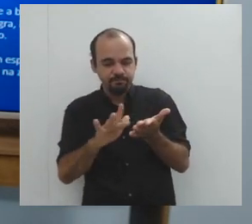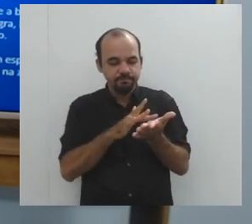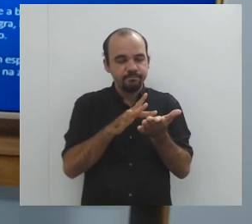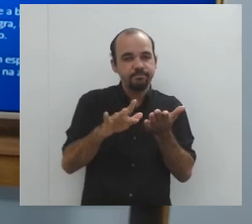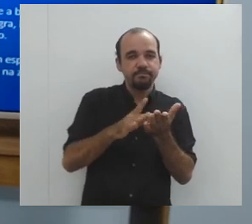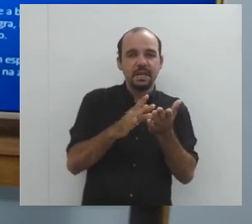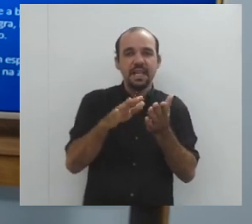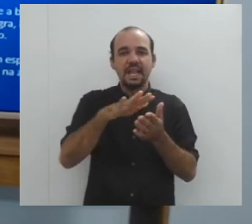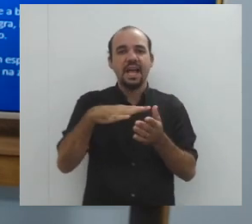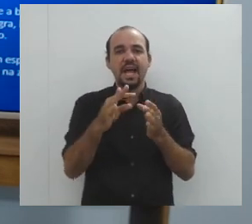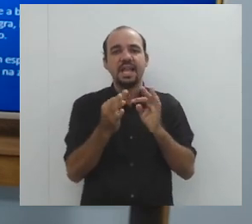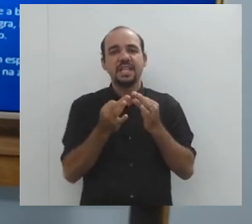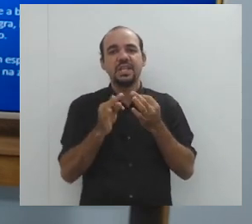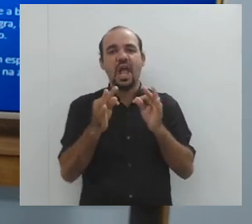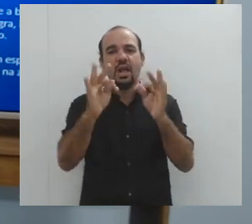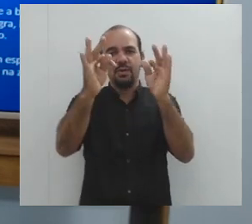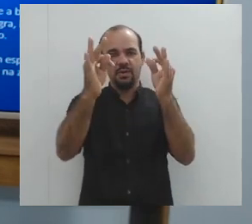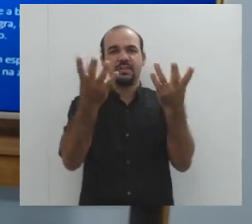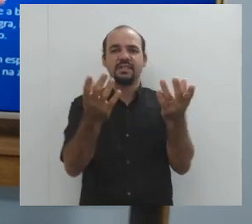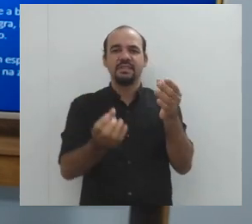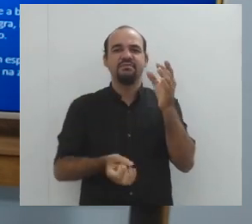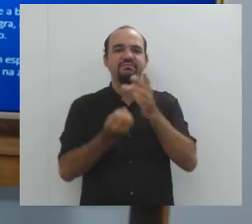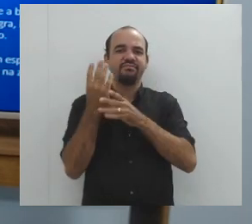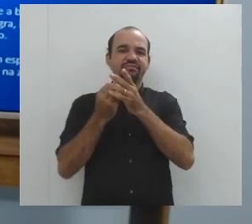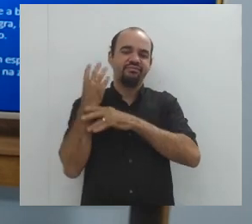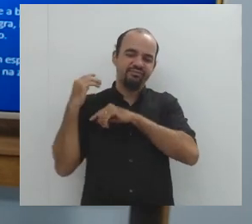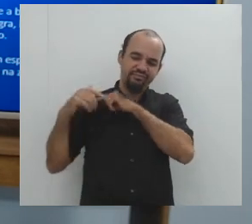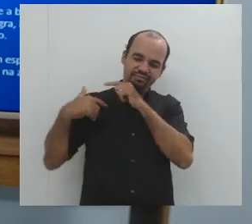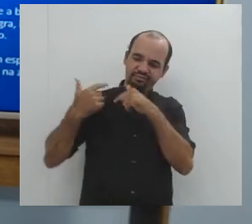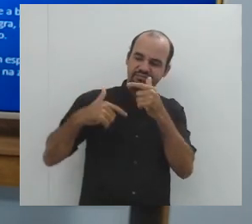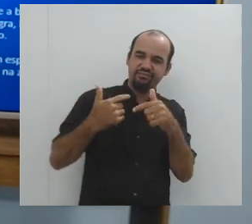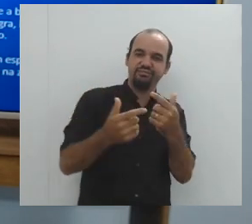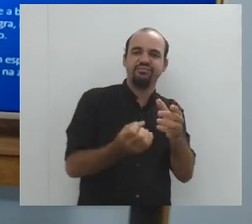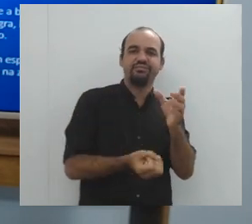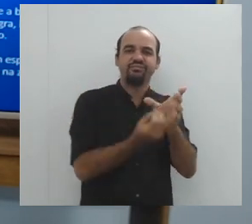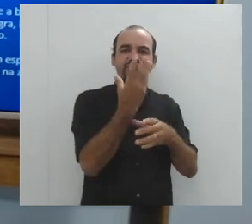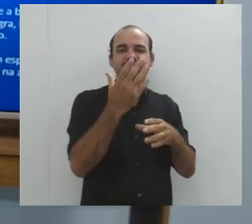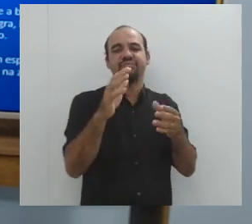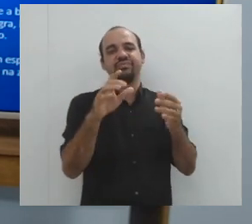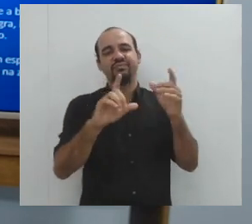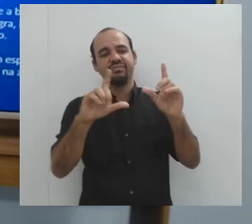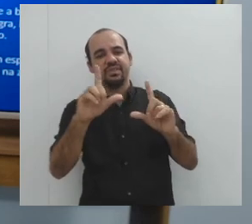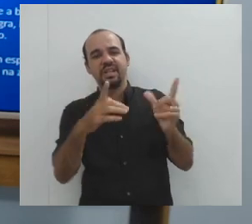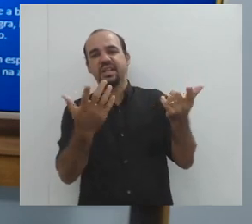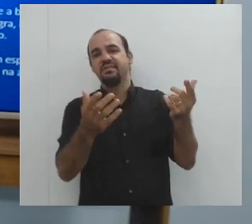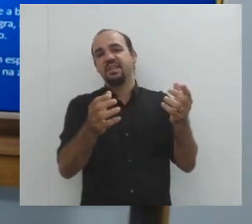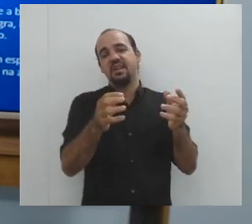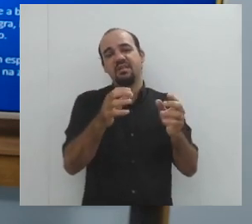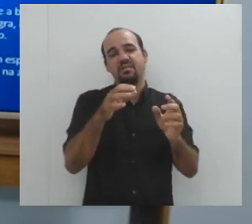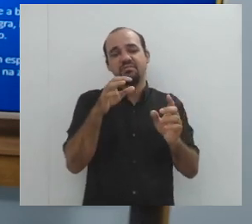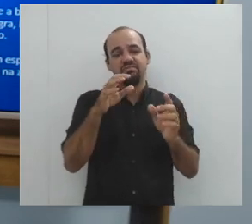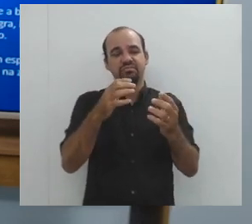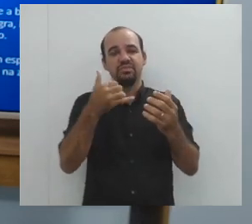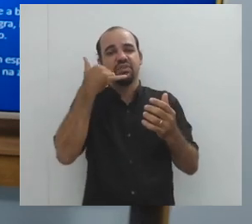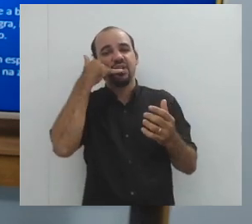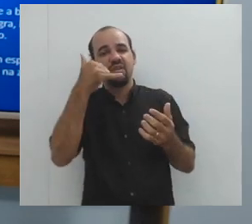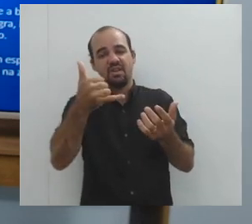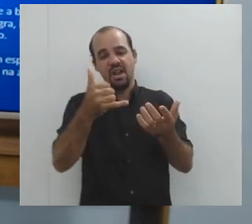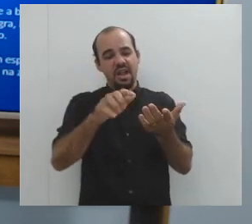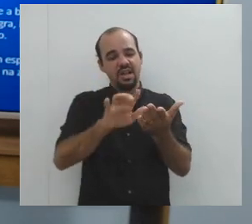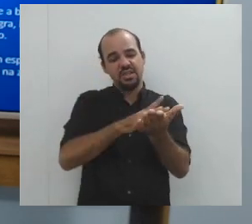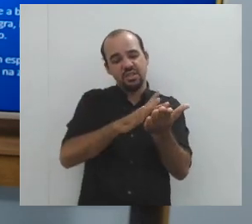outras inúmeras opções que surgiram na televisão, nos celulares, que são computadores, e isso também